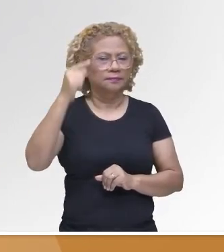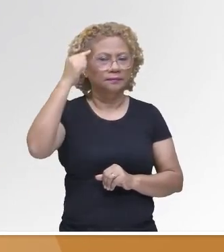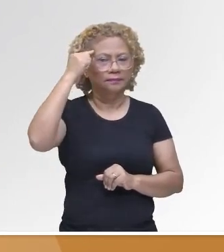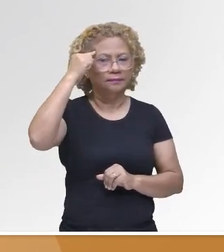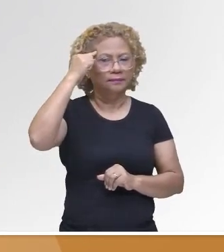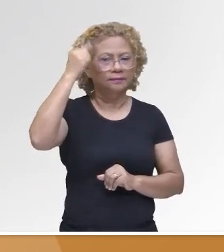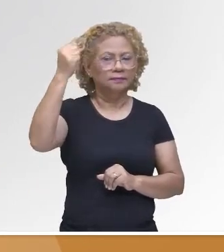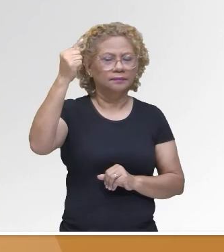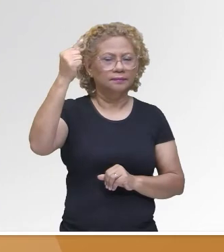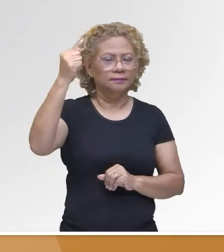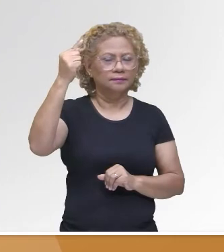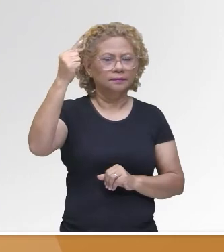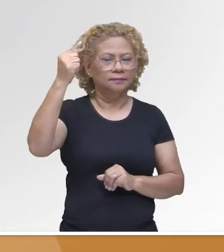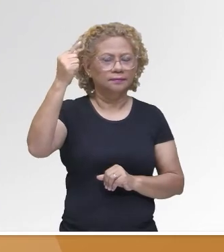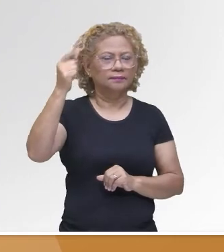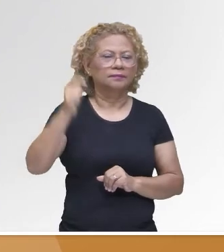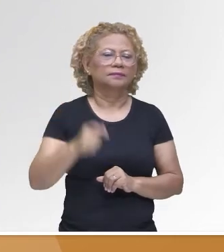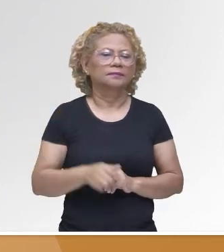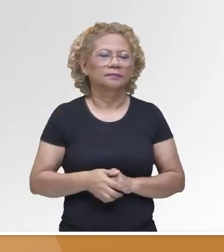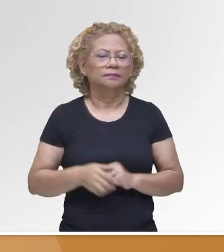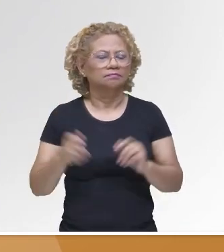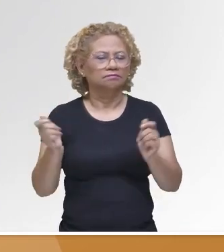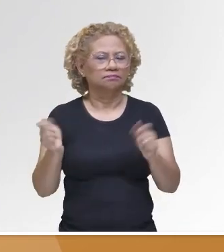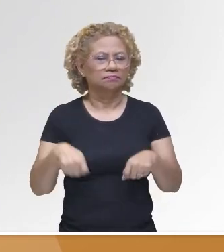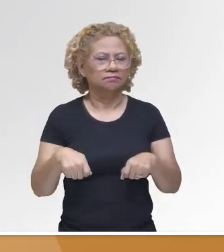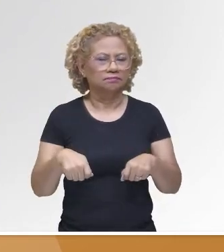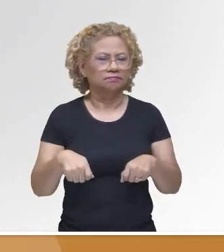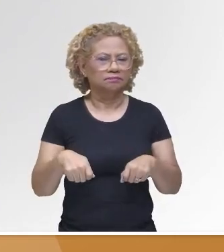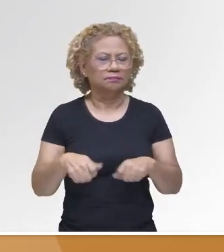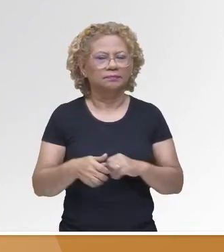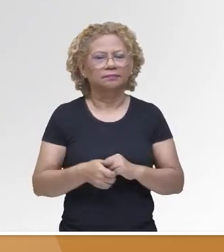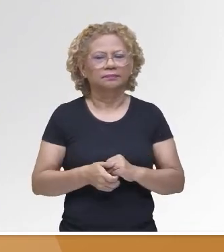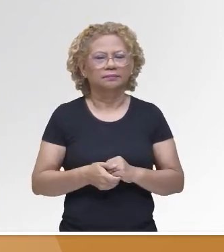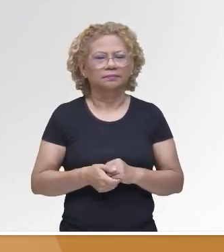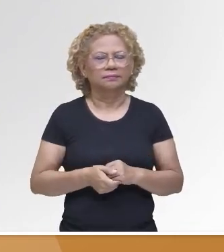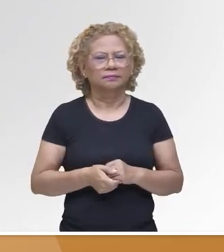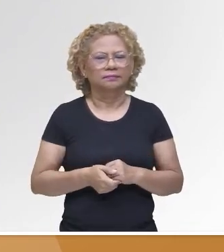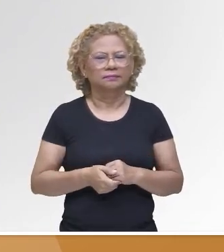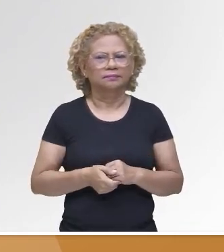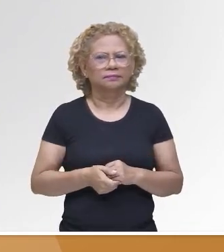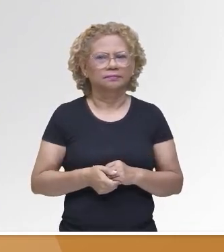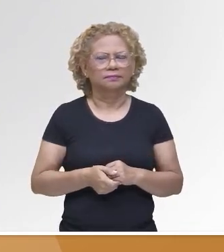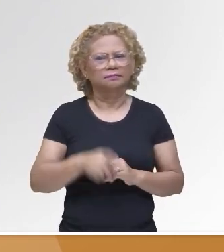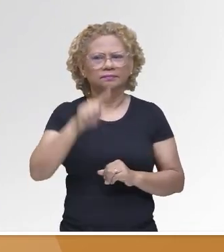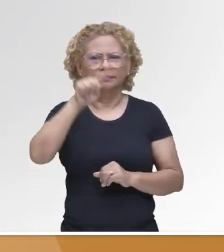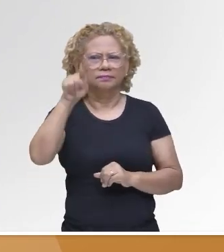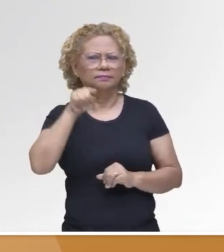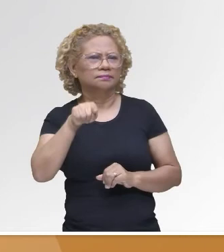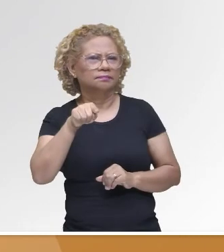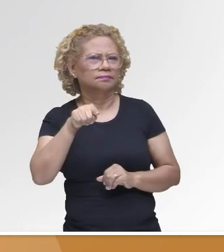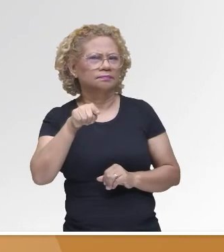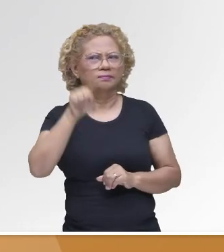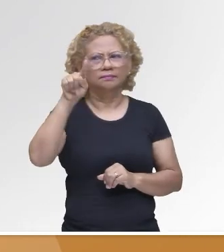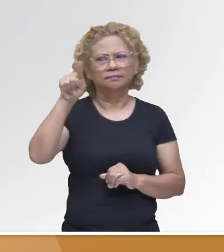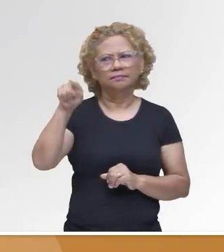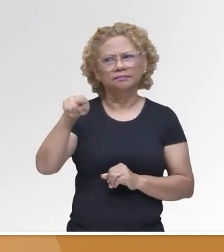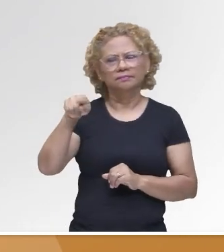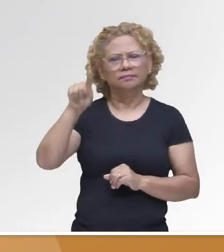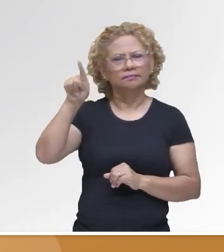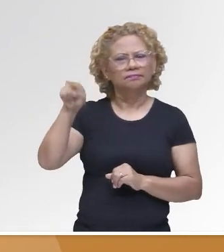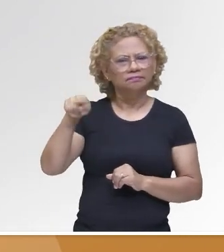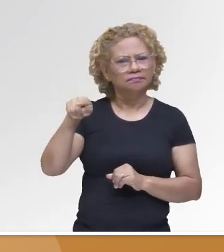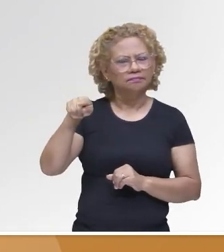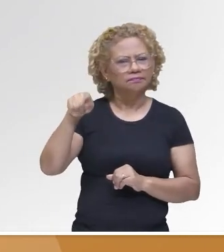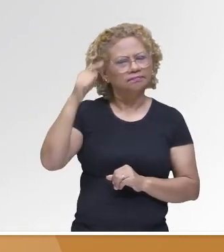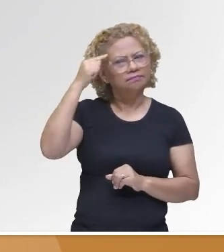possíveis. Ideias possíveis. Será que pode ser assim? Será que pode ser assado? Né? Então, ele vai buscar,